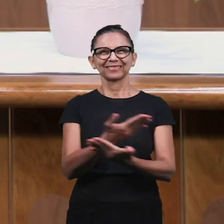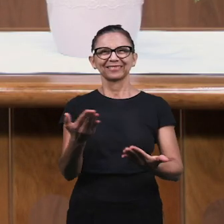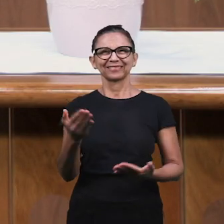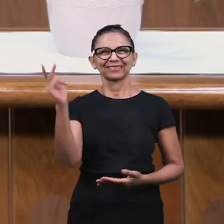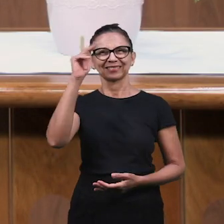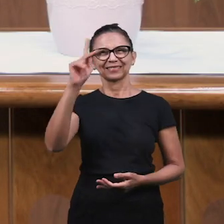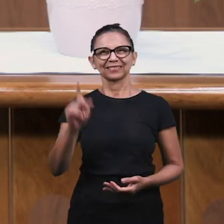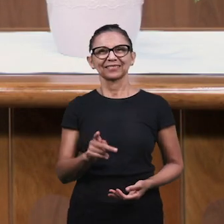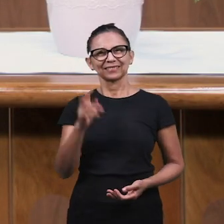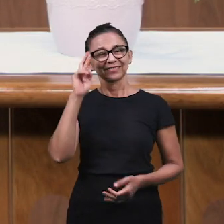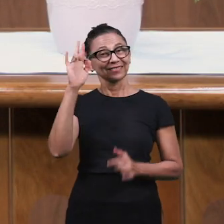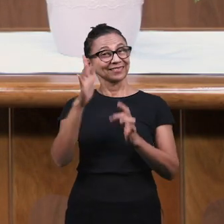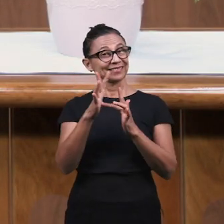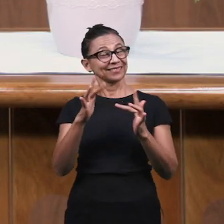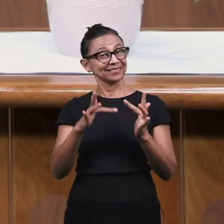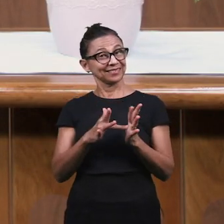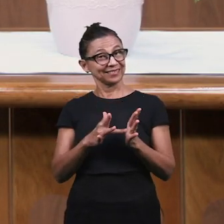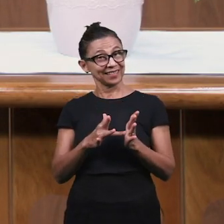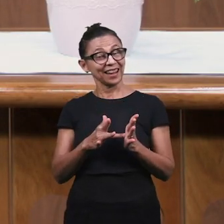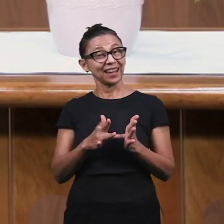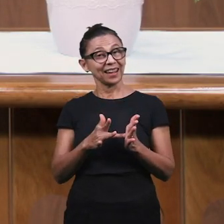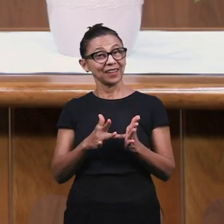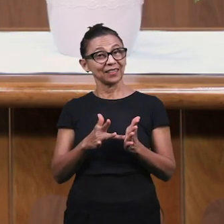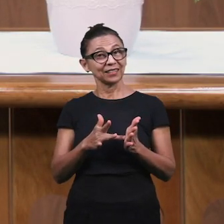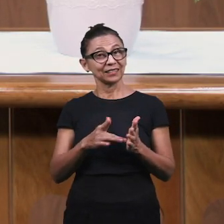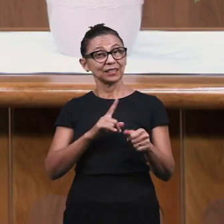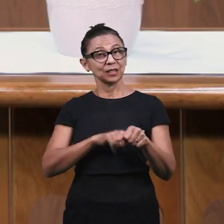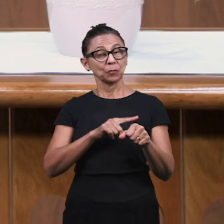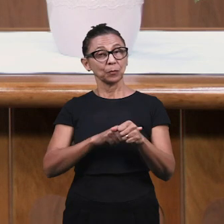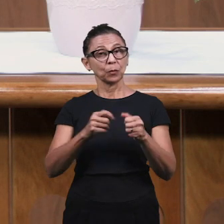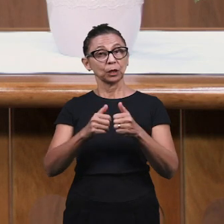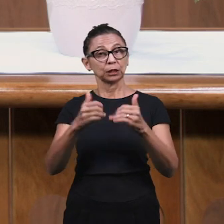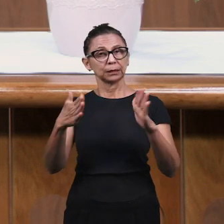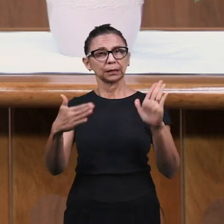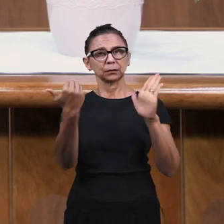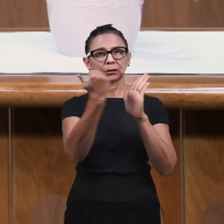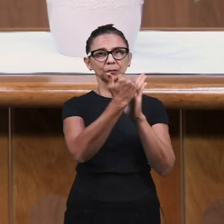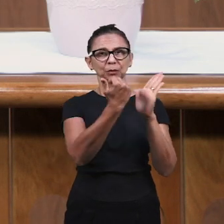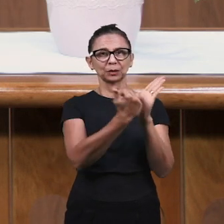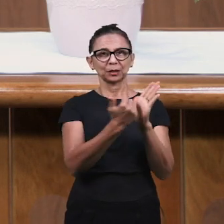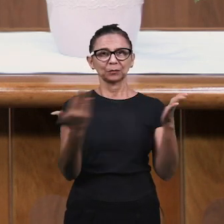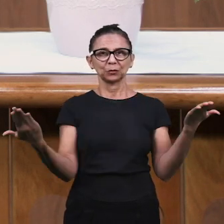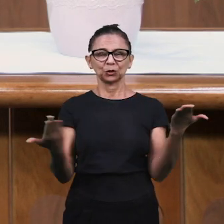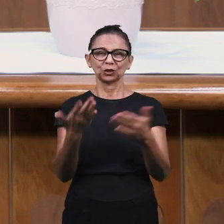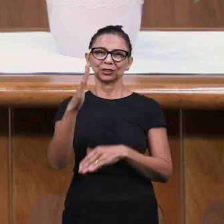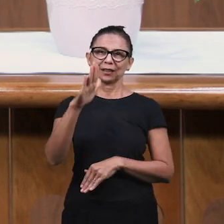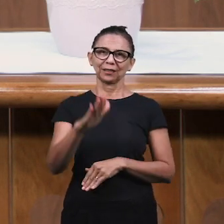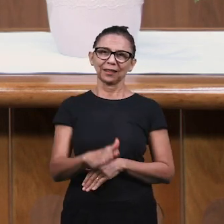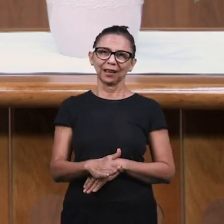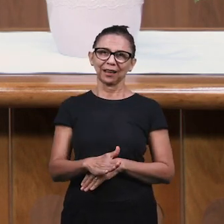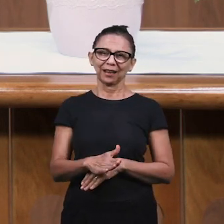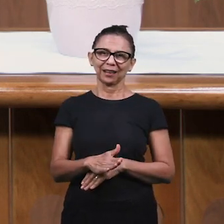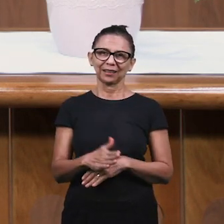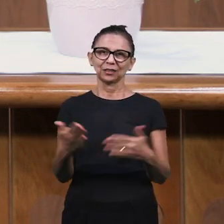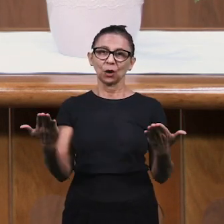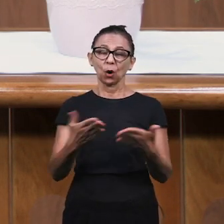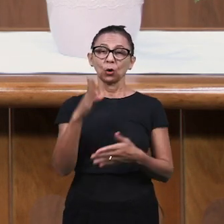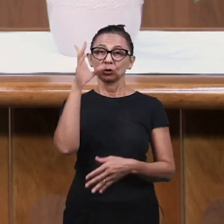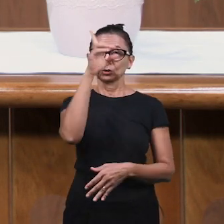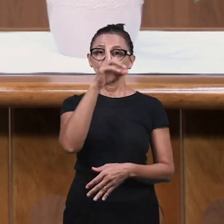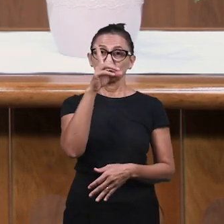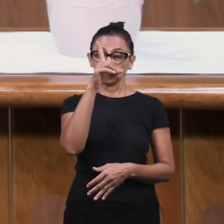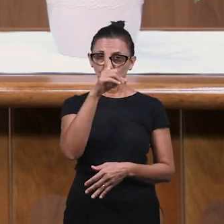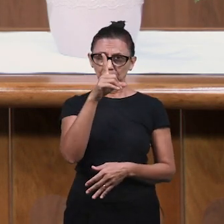saúdo a todos com a paz do Senhor Jesus. Nós estamos dando início agora à nossa programação da tarde do domingo. Todos